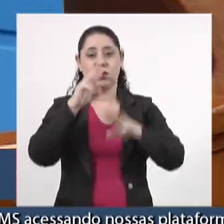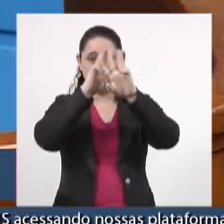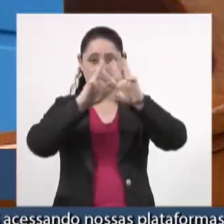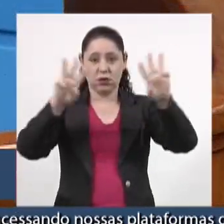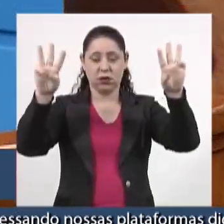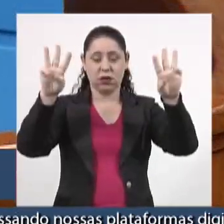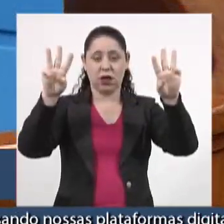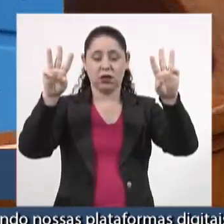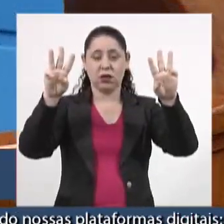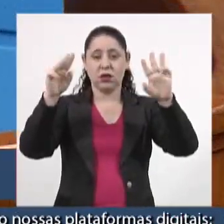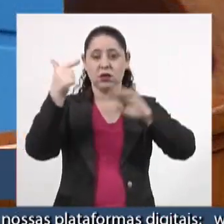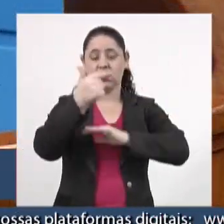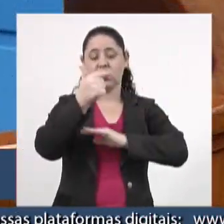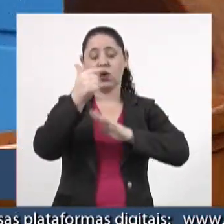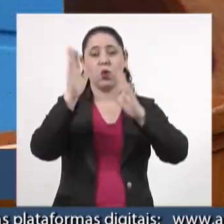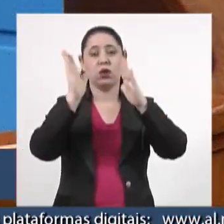que é o